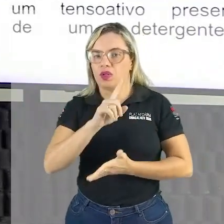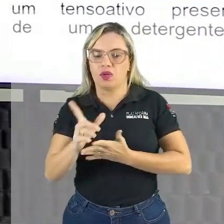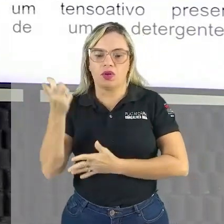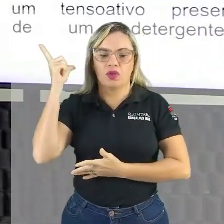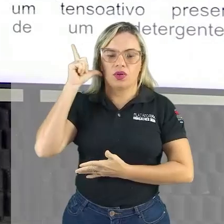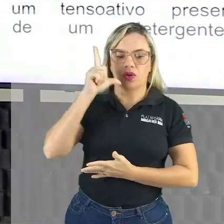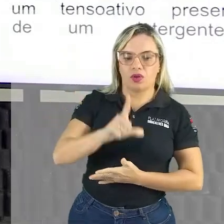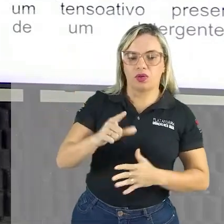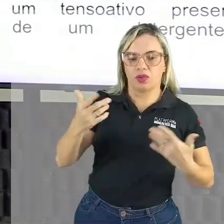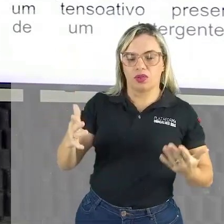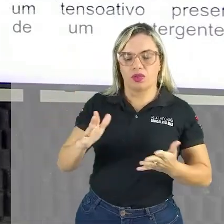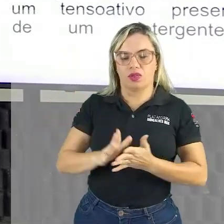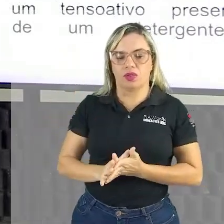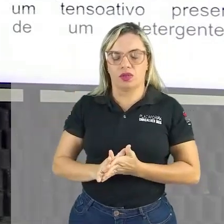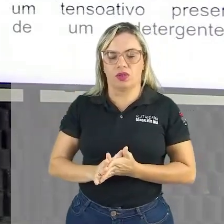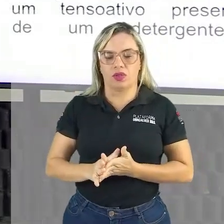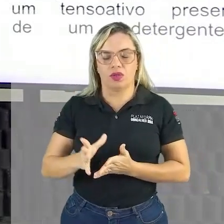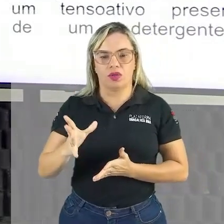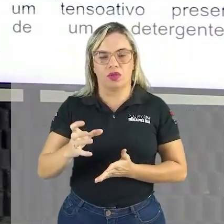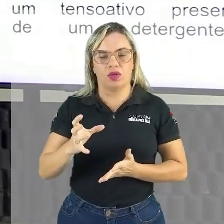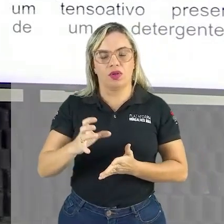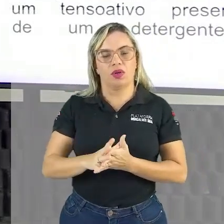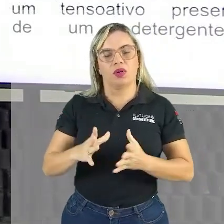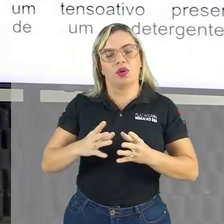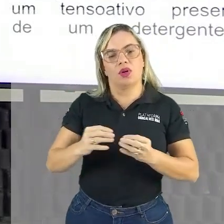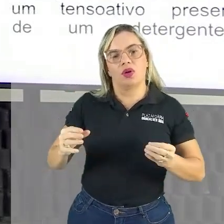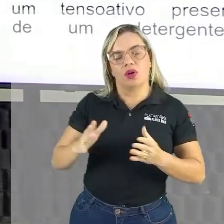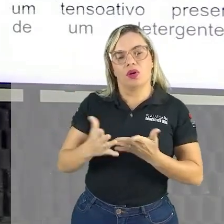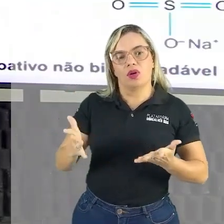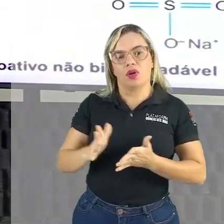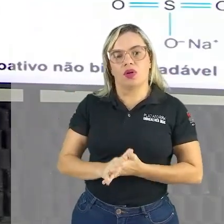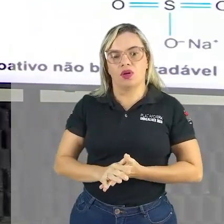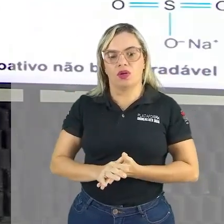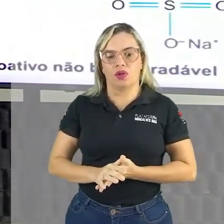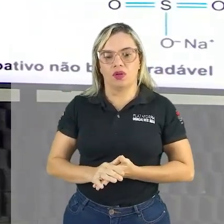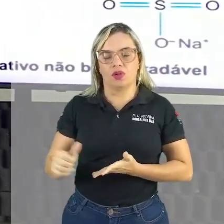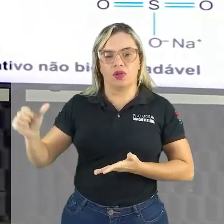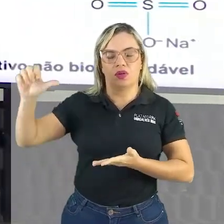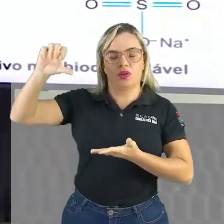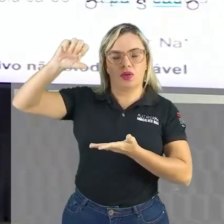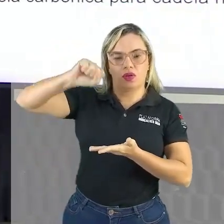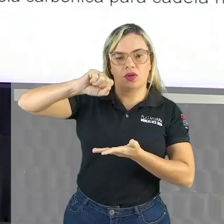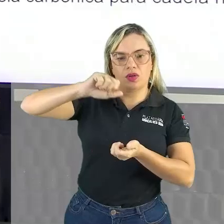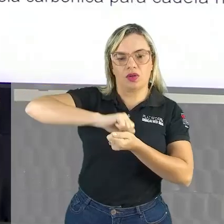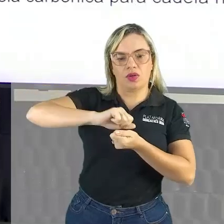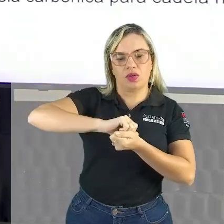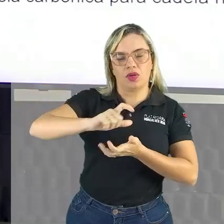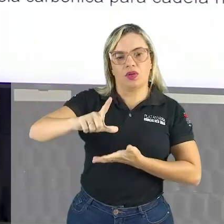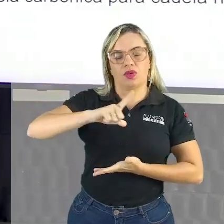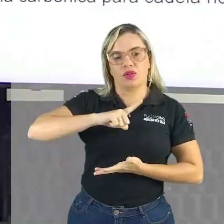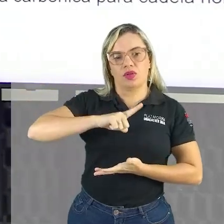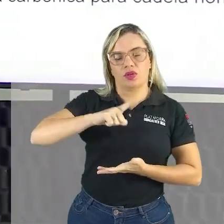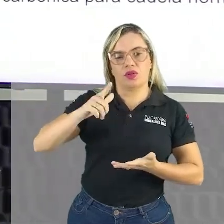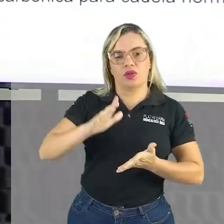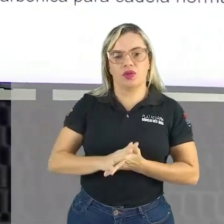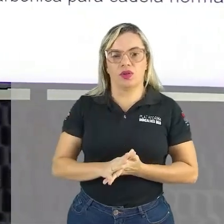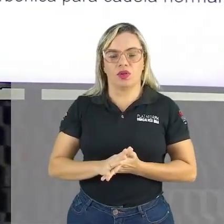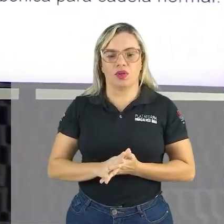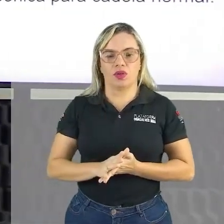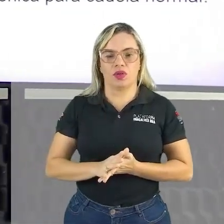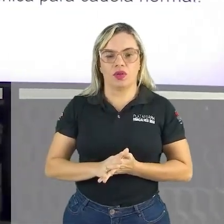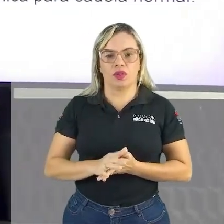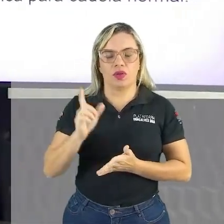biodegradável. Então, se o teu detergente tiver uma cadeia ramificada, é um problema. E aí, o que a questão fala para